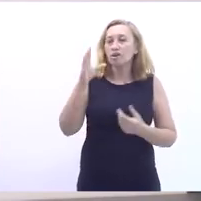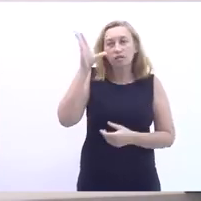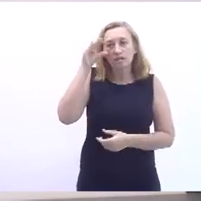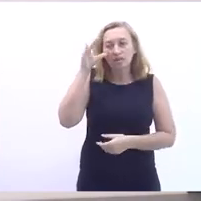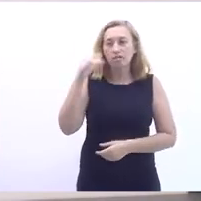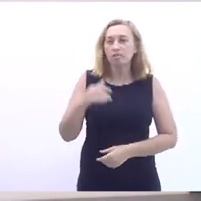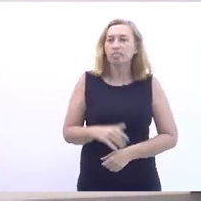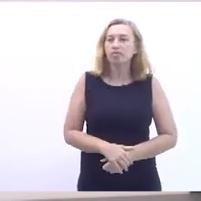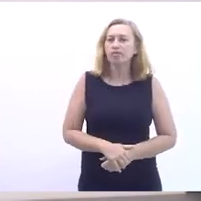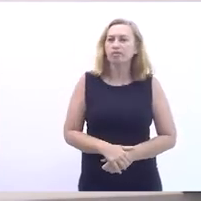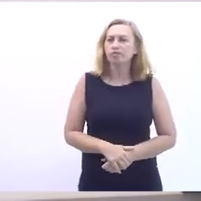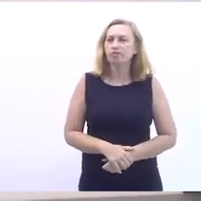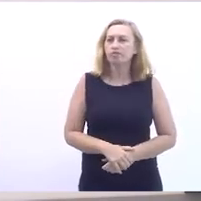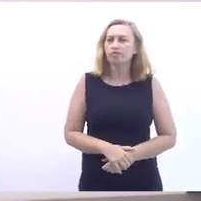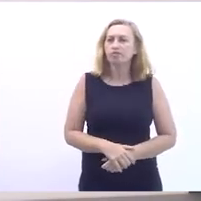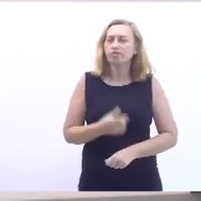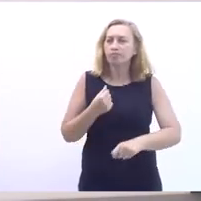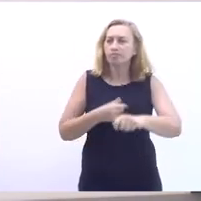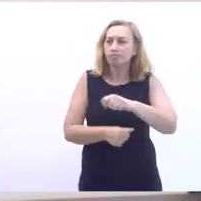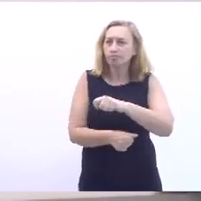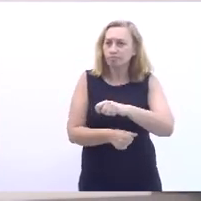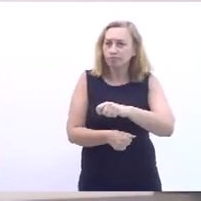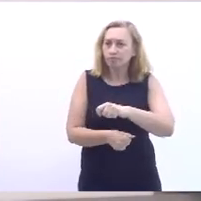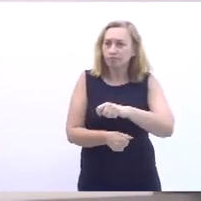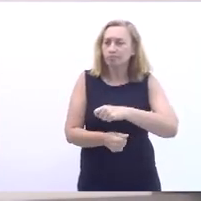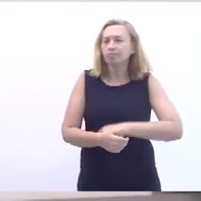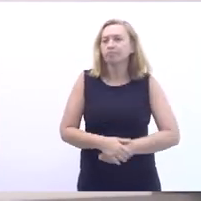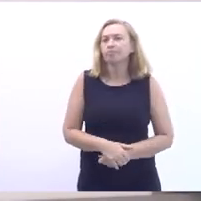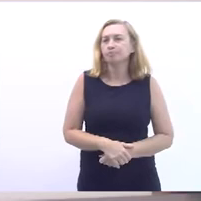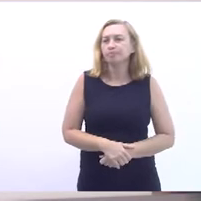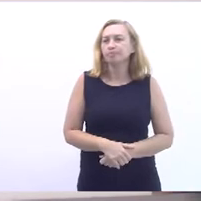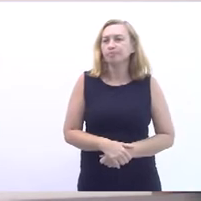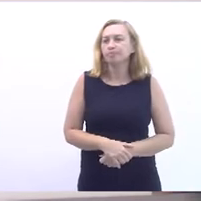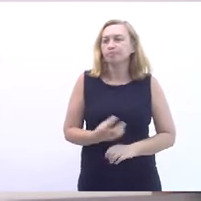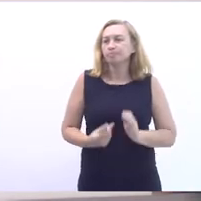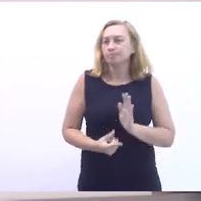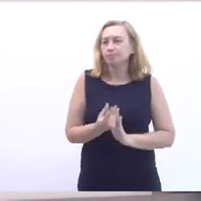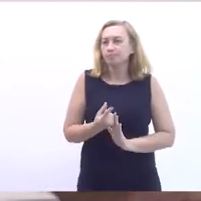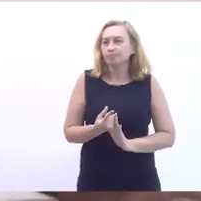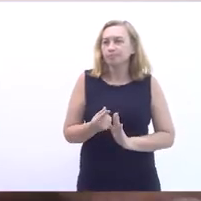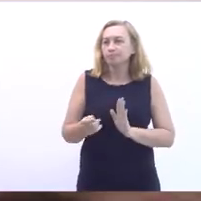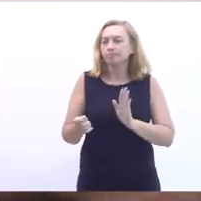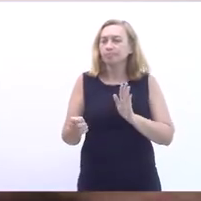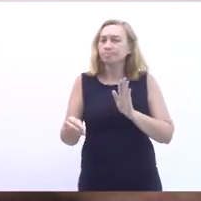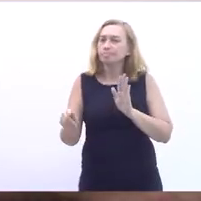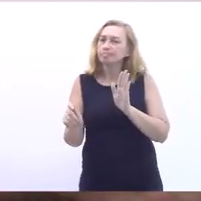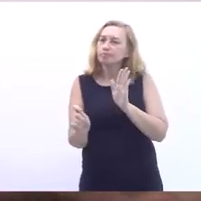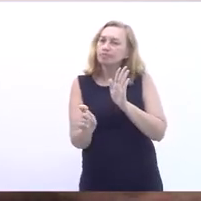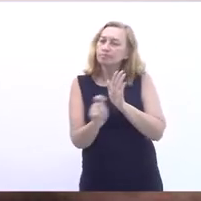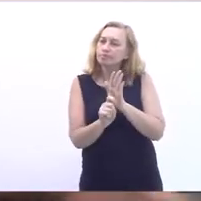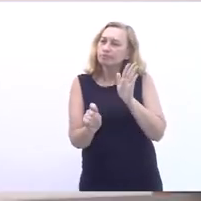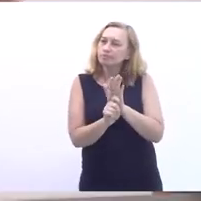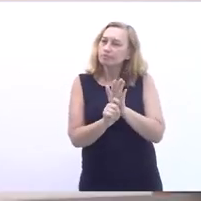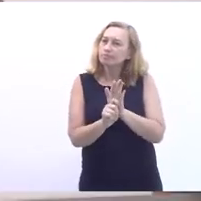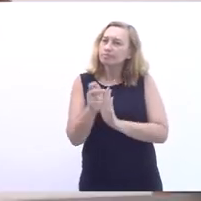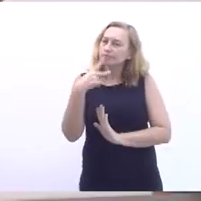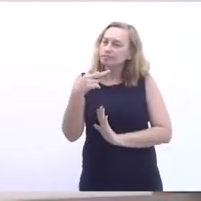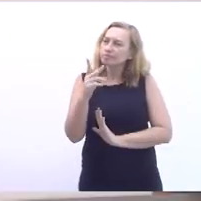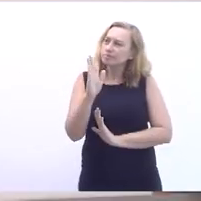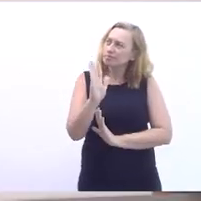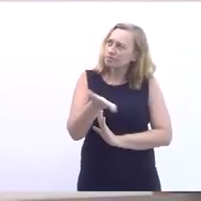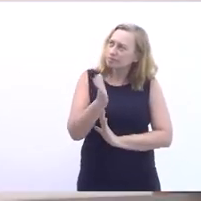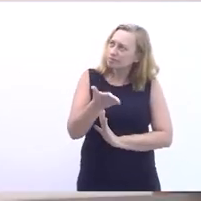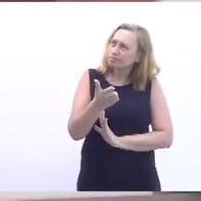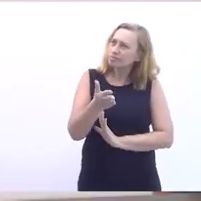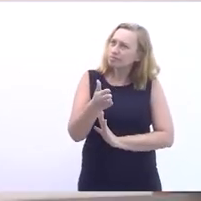interessante que a questão financeira relação à a maconha que aí a gente vai partir para uma coisa que já era para ser